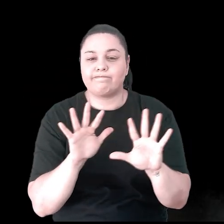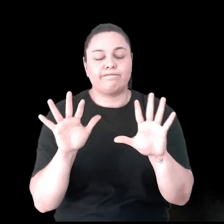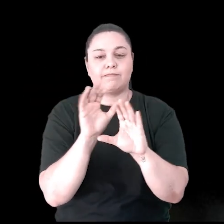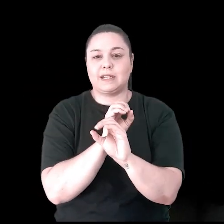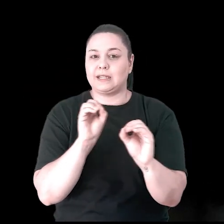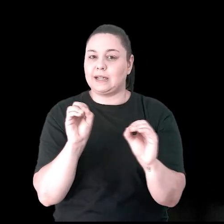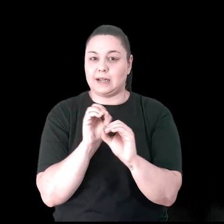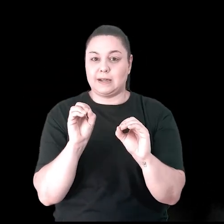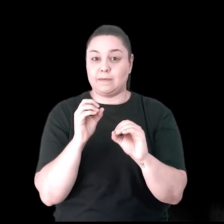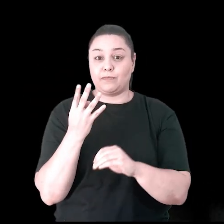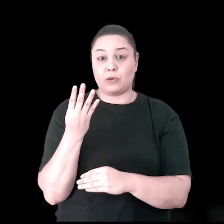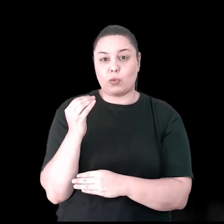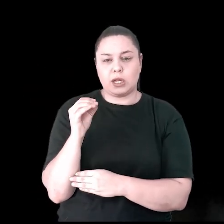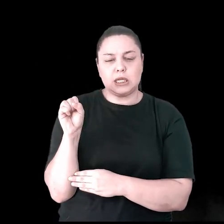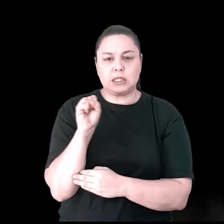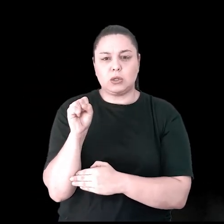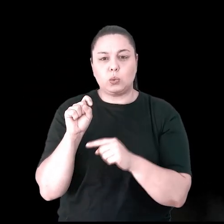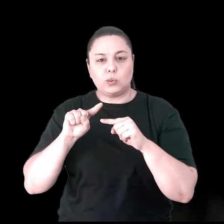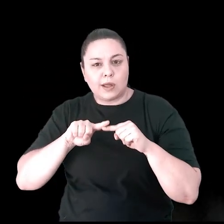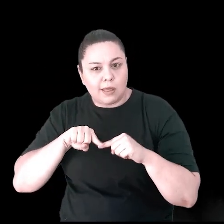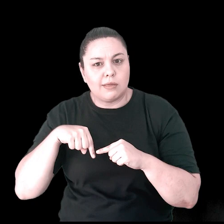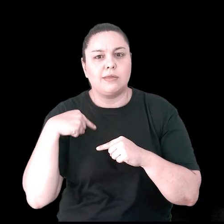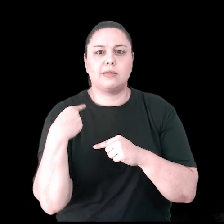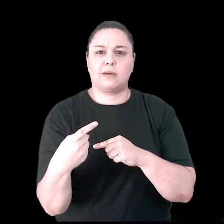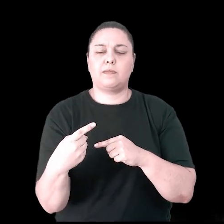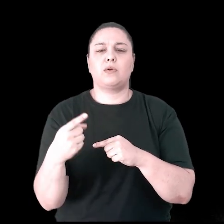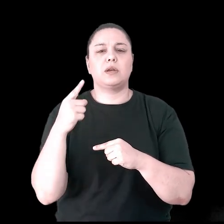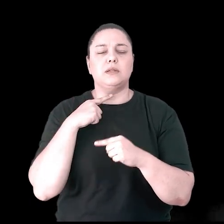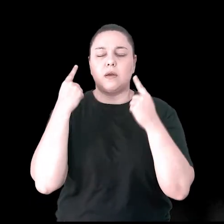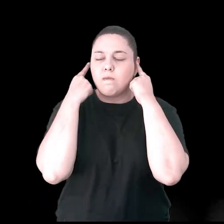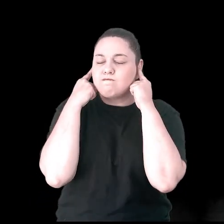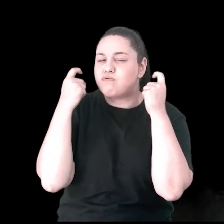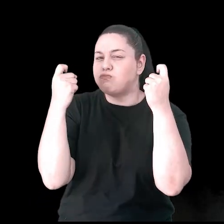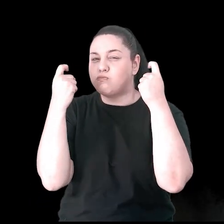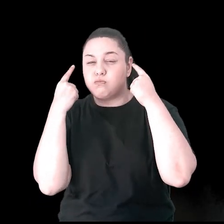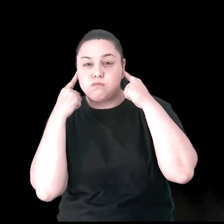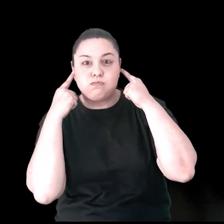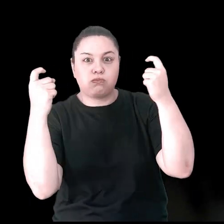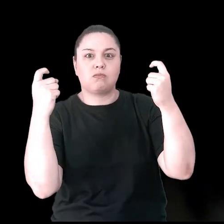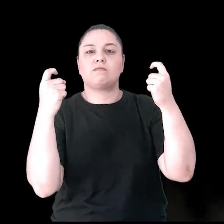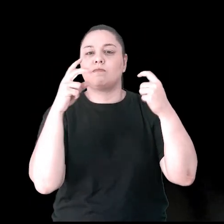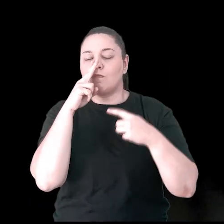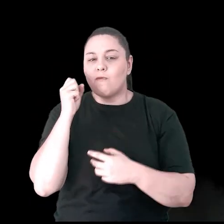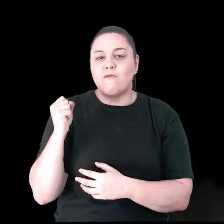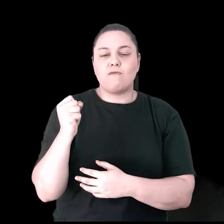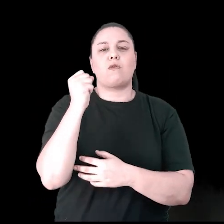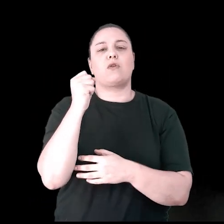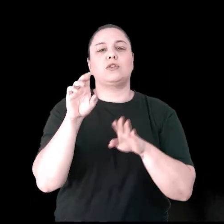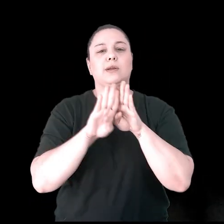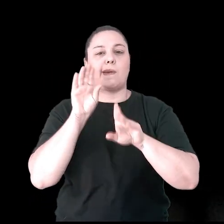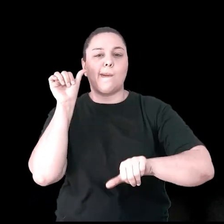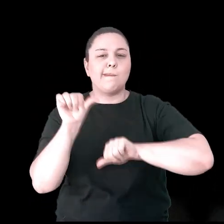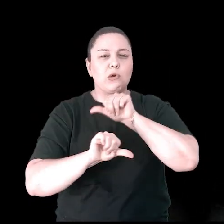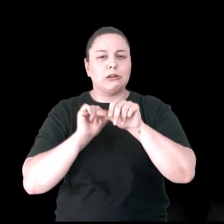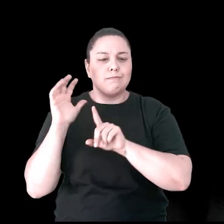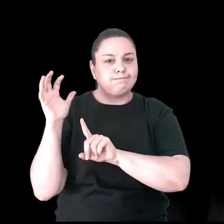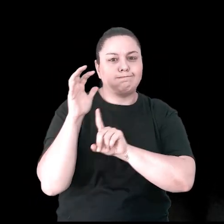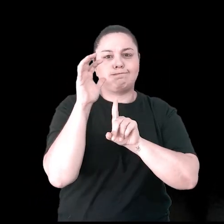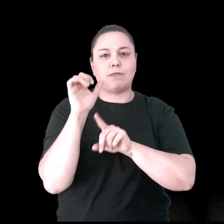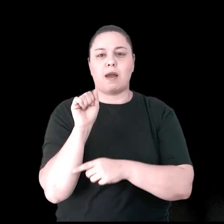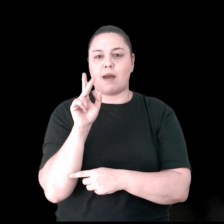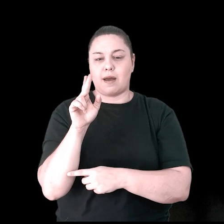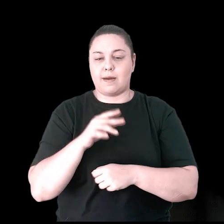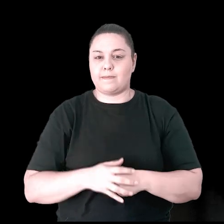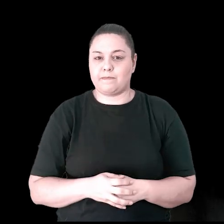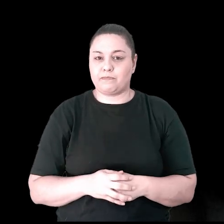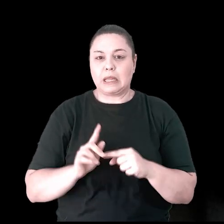segundos. Então, cerca de 40 segundos após o flash, seguiu-se um som alto e uma mudança repentina na pressão do